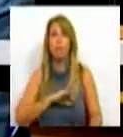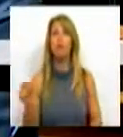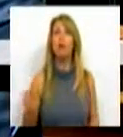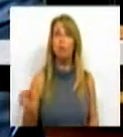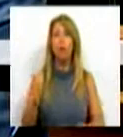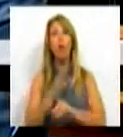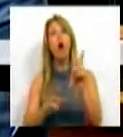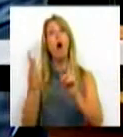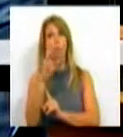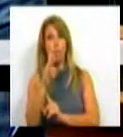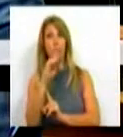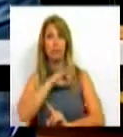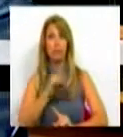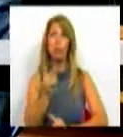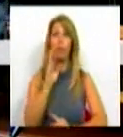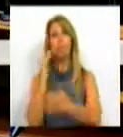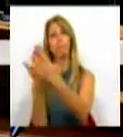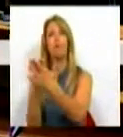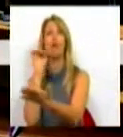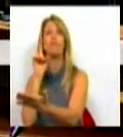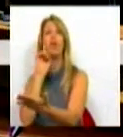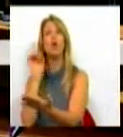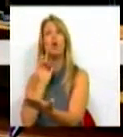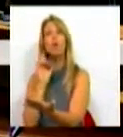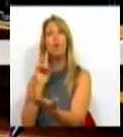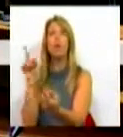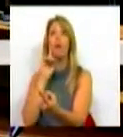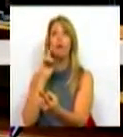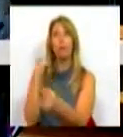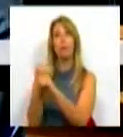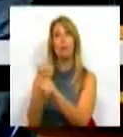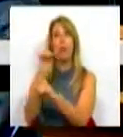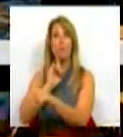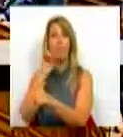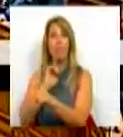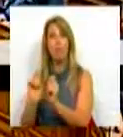uma forma de valorizar e de qualificar a remuneração no trabalho das mulheres. Mas,